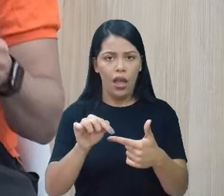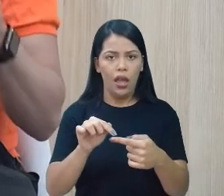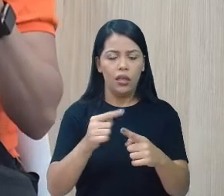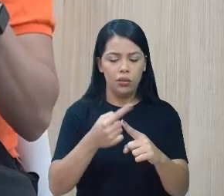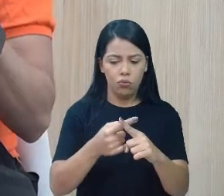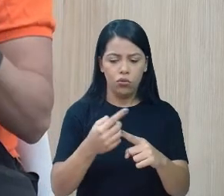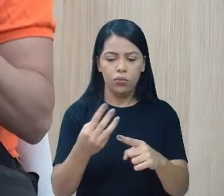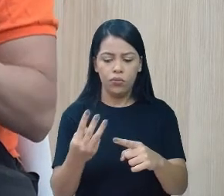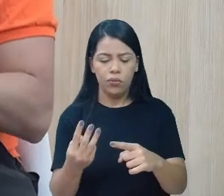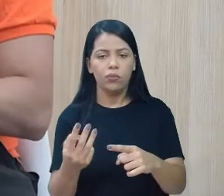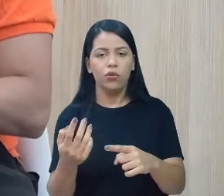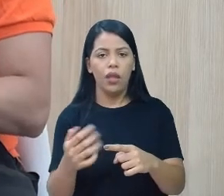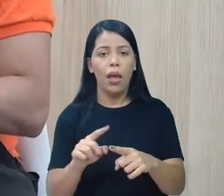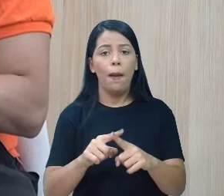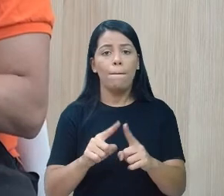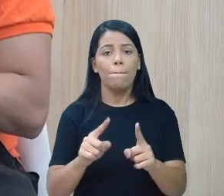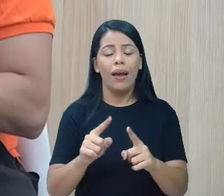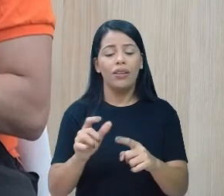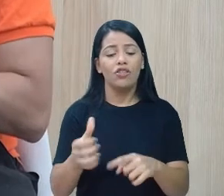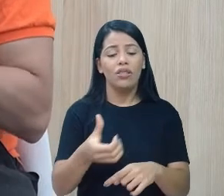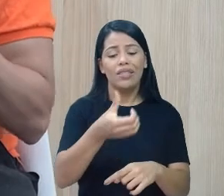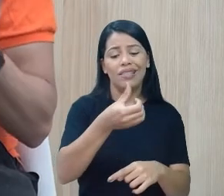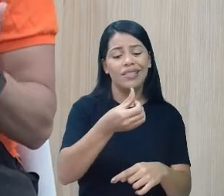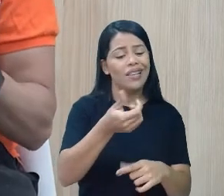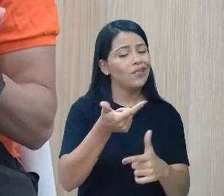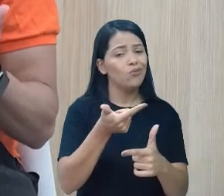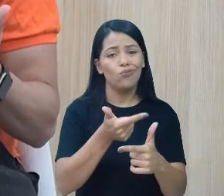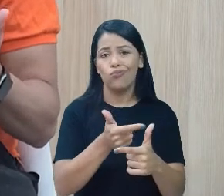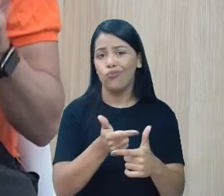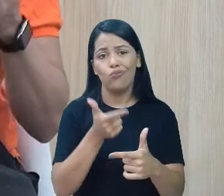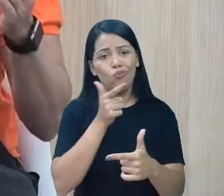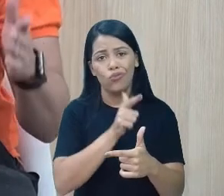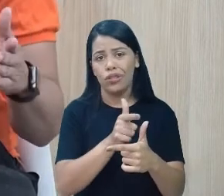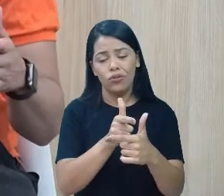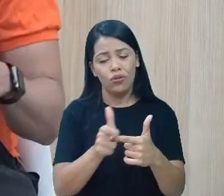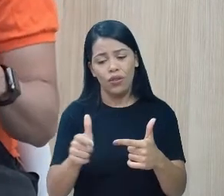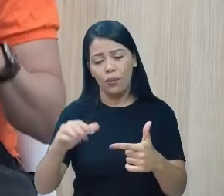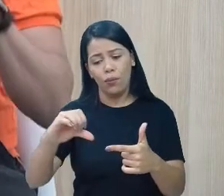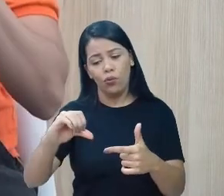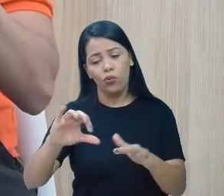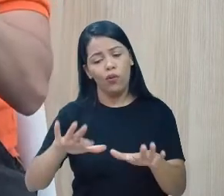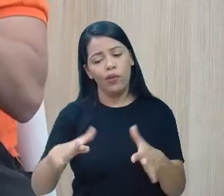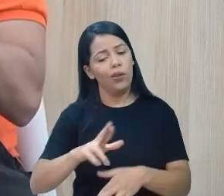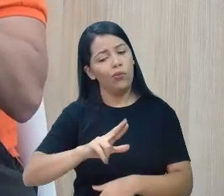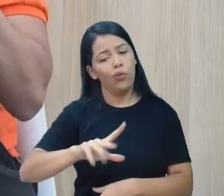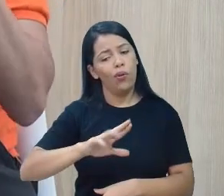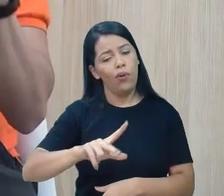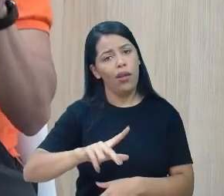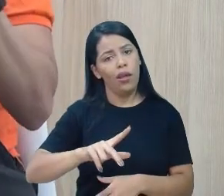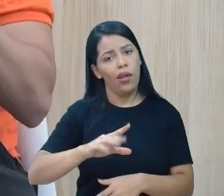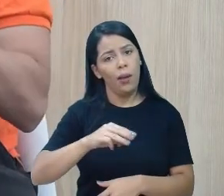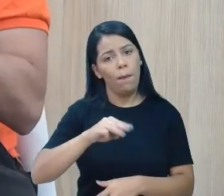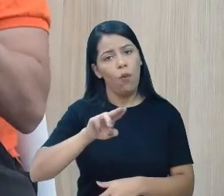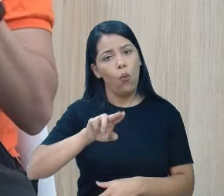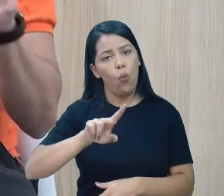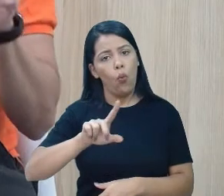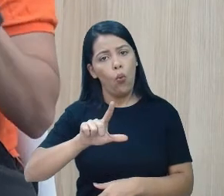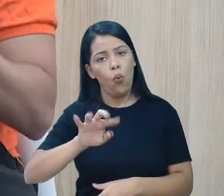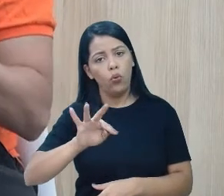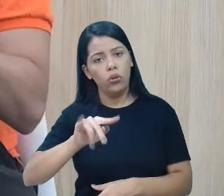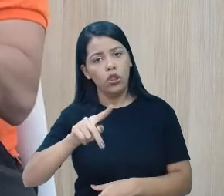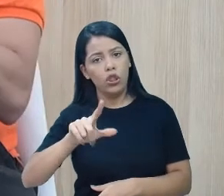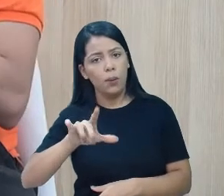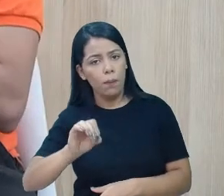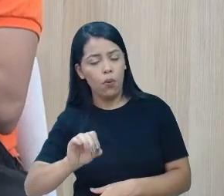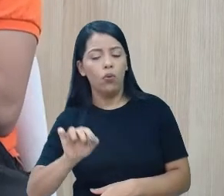beleza. Mas o 6 não dá para dividir por 9, então aí ele não é múltiplo de 9. Então você precisa prestar atenção nessas questões